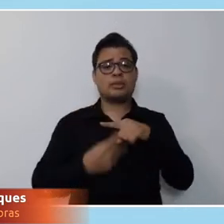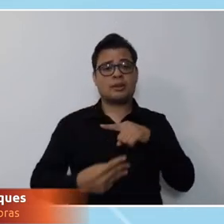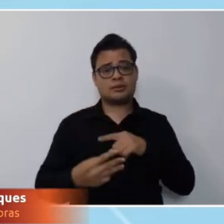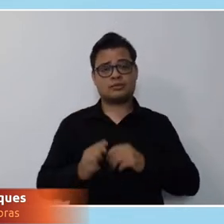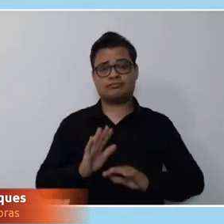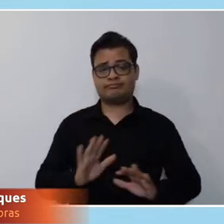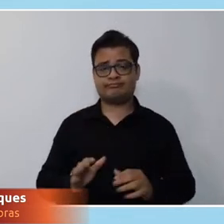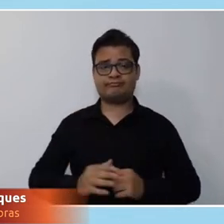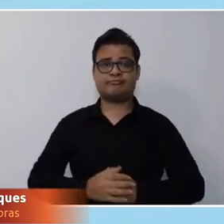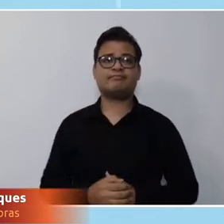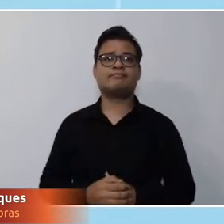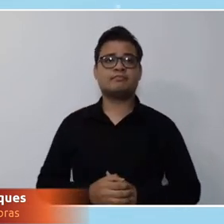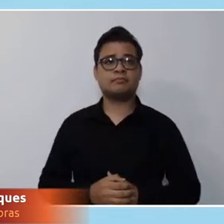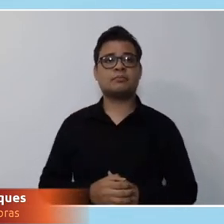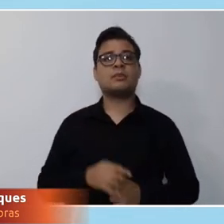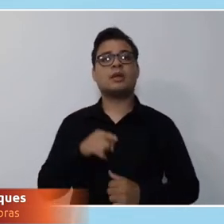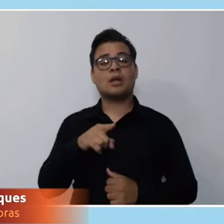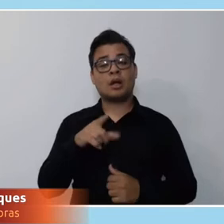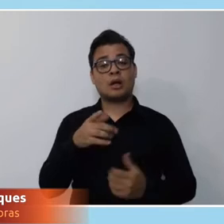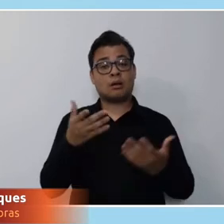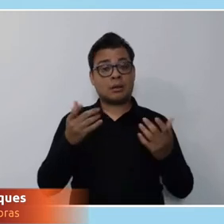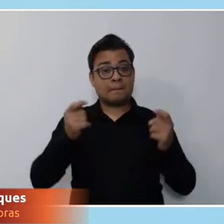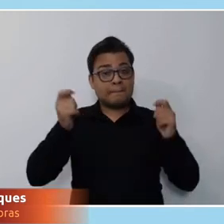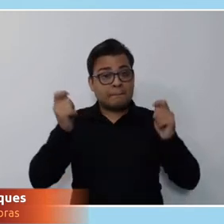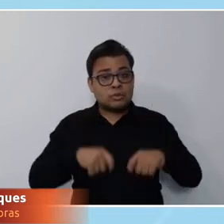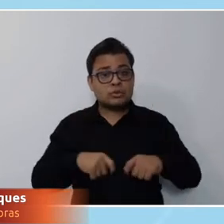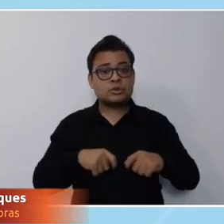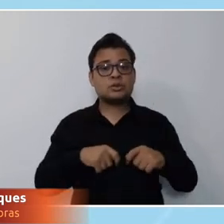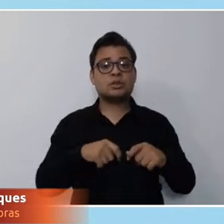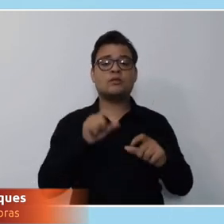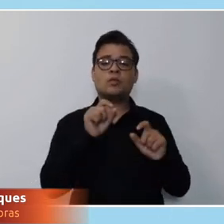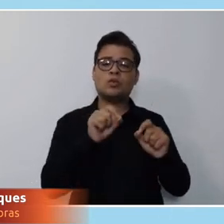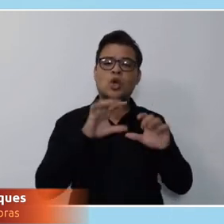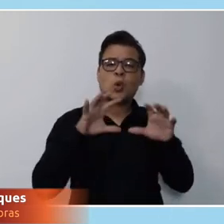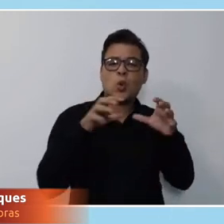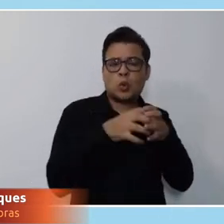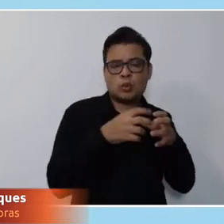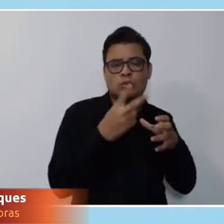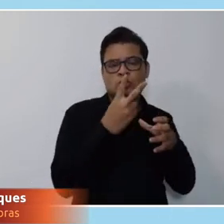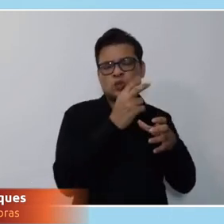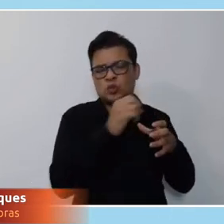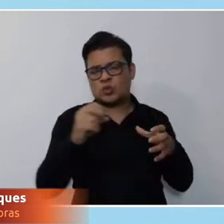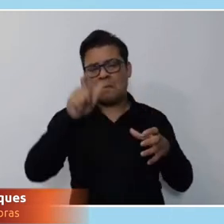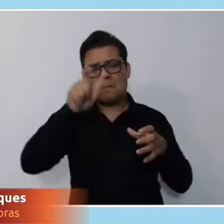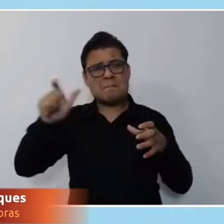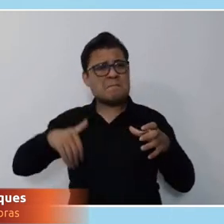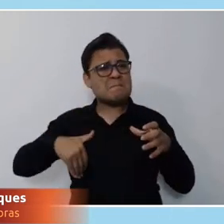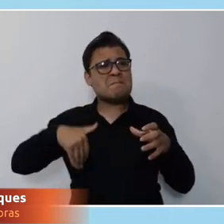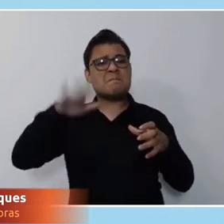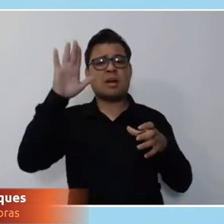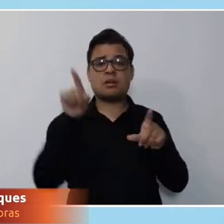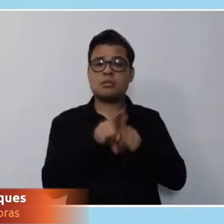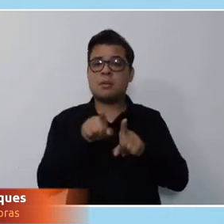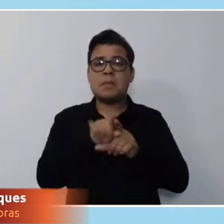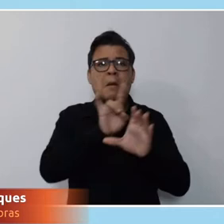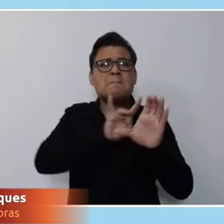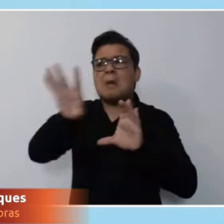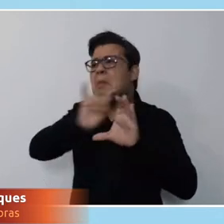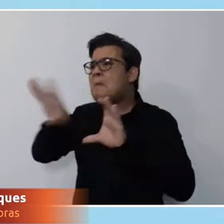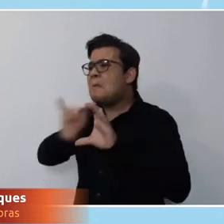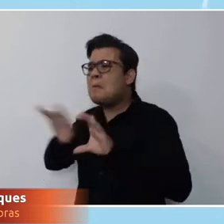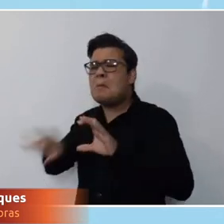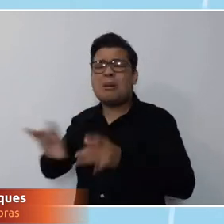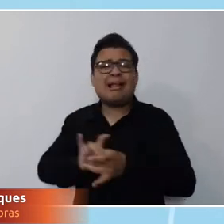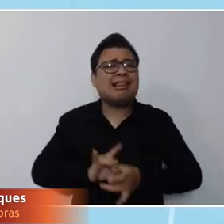rede permite grupos com mais de 200 pessoas, além de compartilhamentos irrestritos. Nessa rede